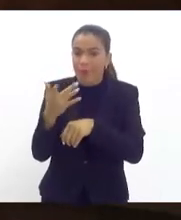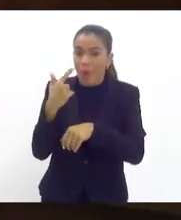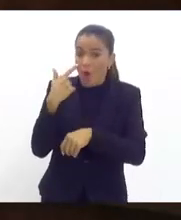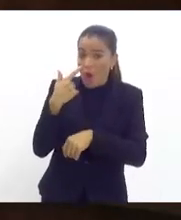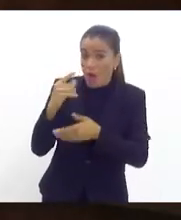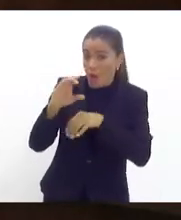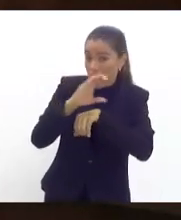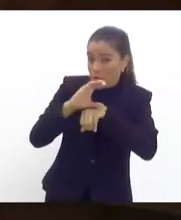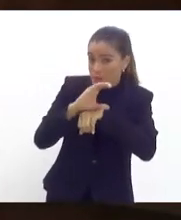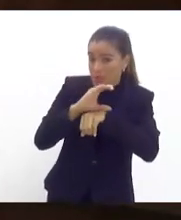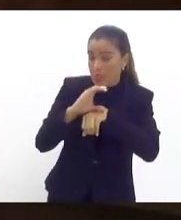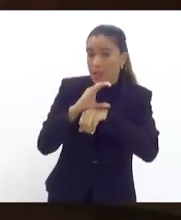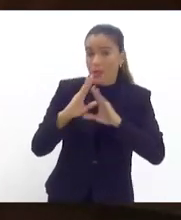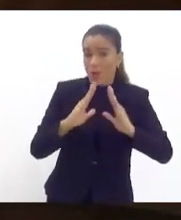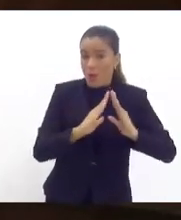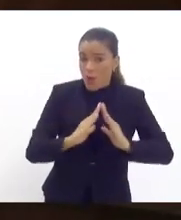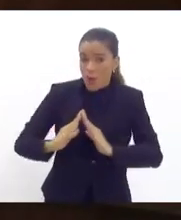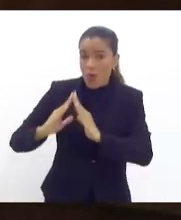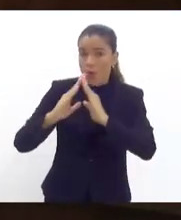comunitários